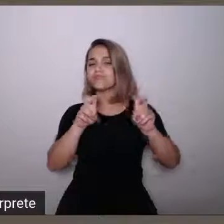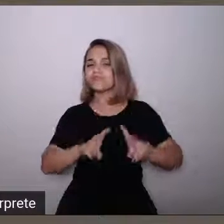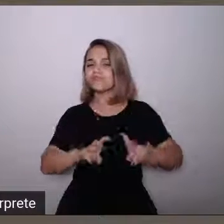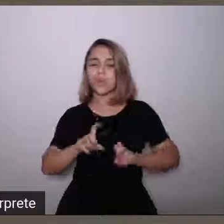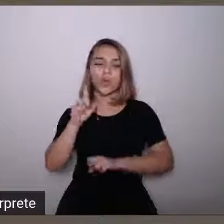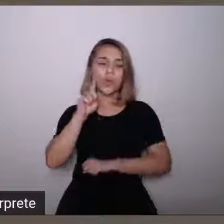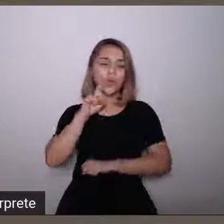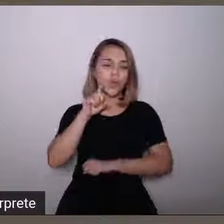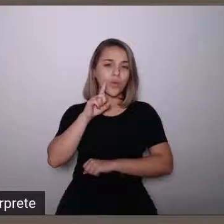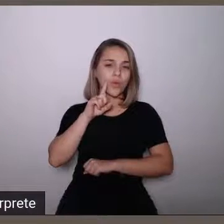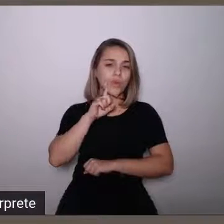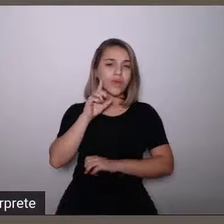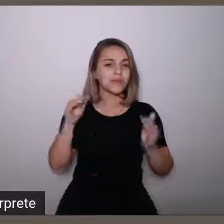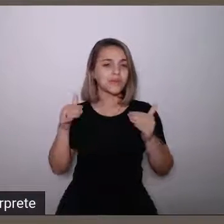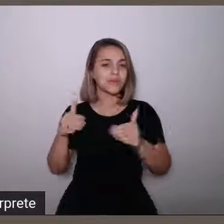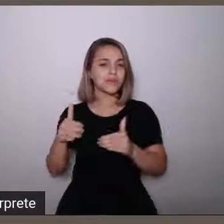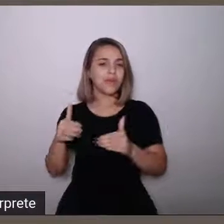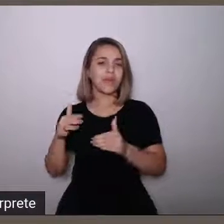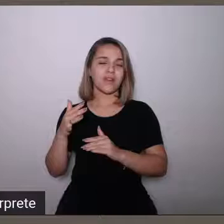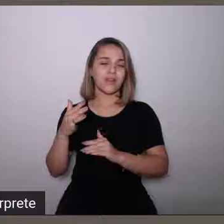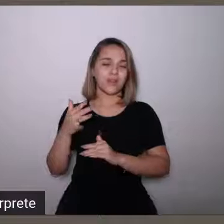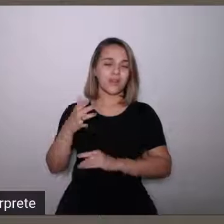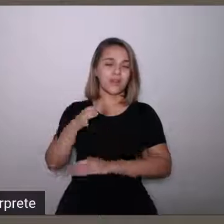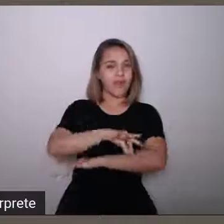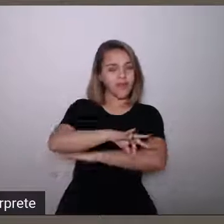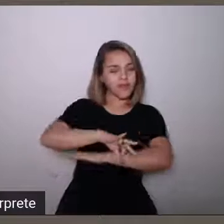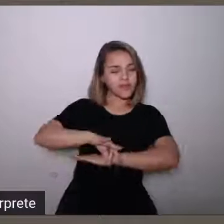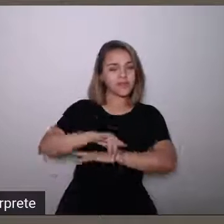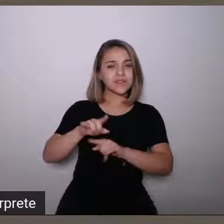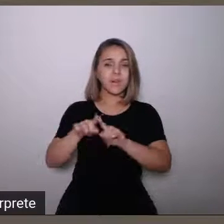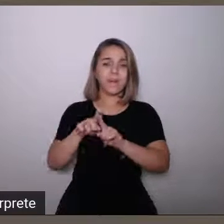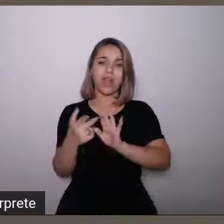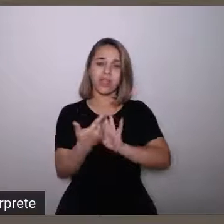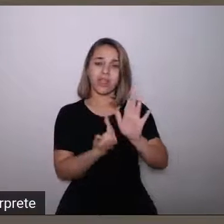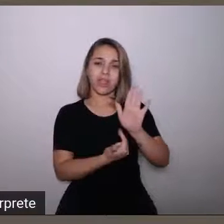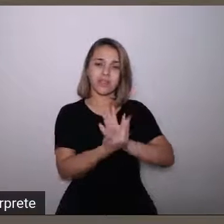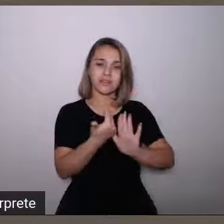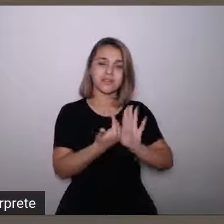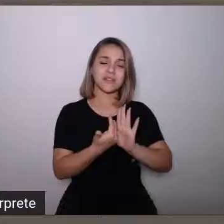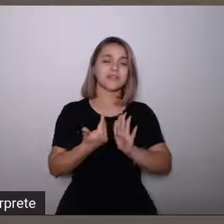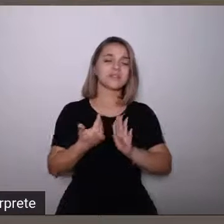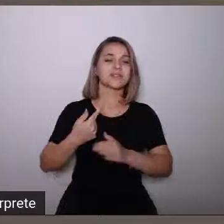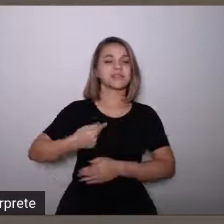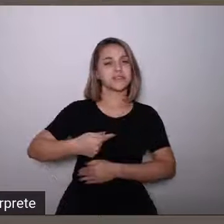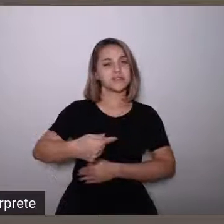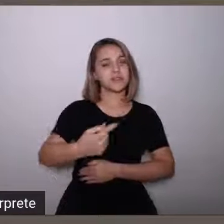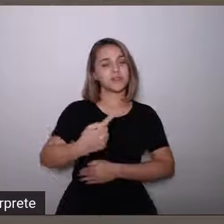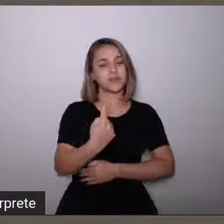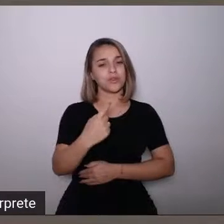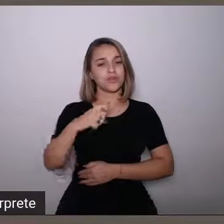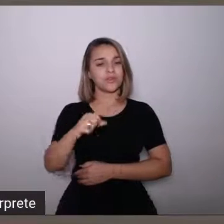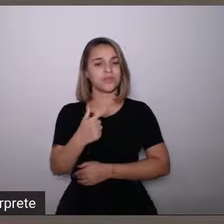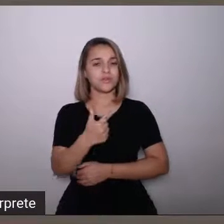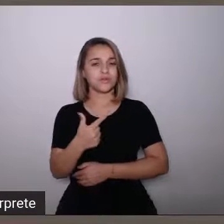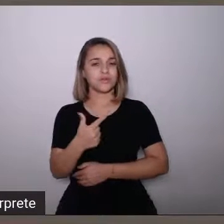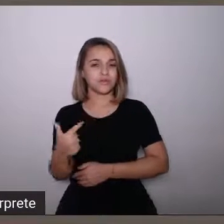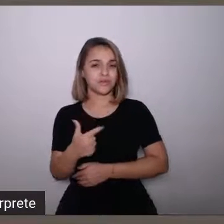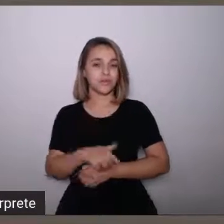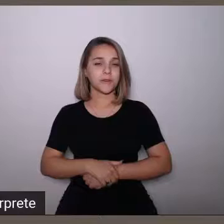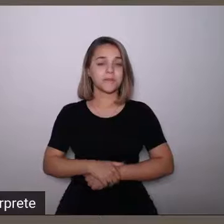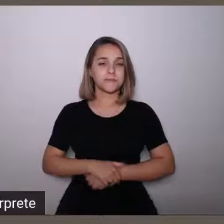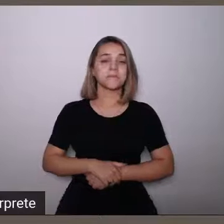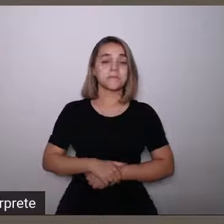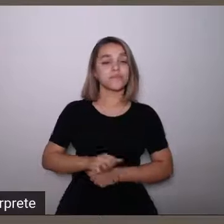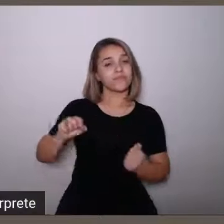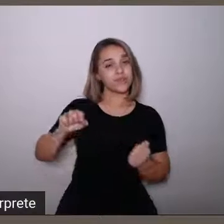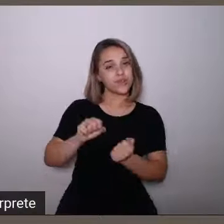e design na época da Semana de 22, nas primeiras décadas do século 20, e a gente vai contar com a Joana Mello, Paulo